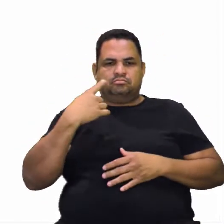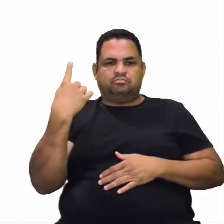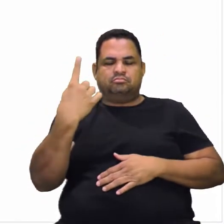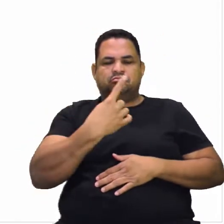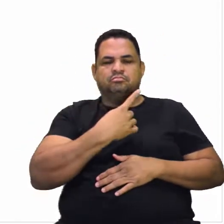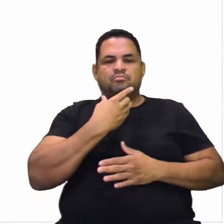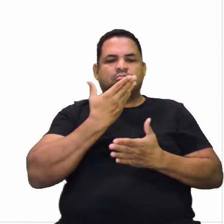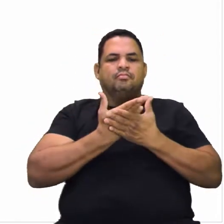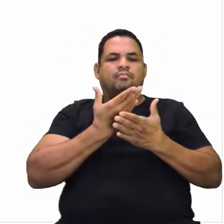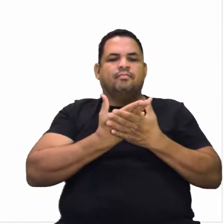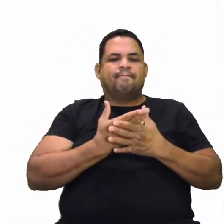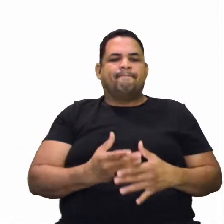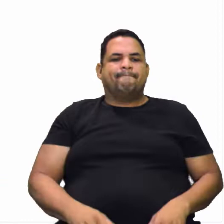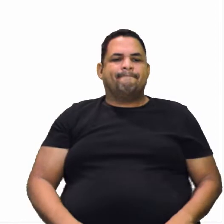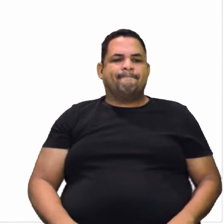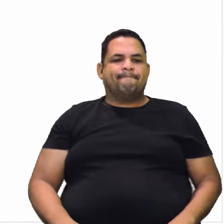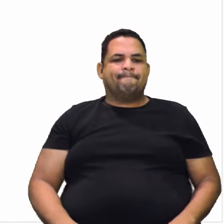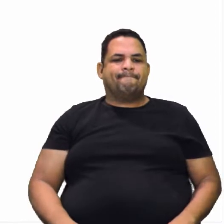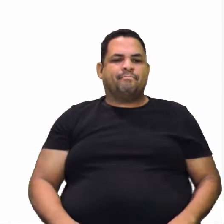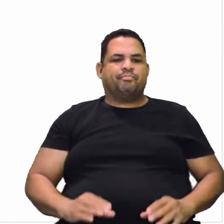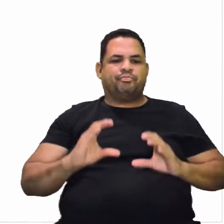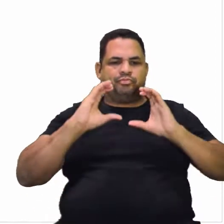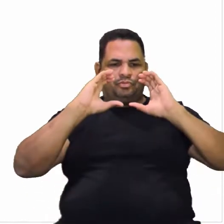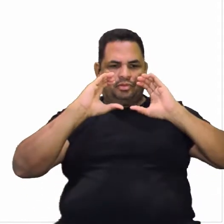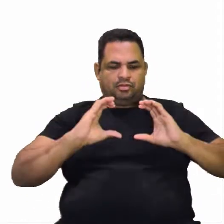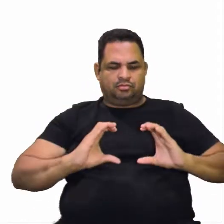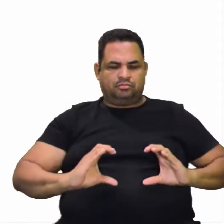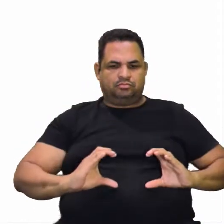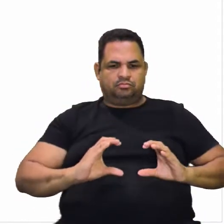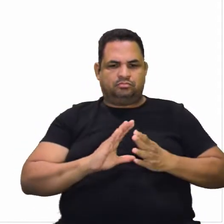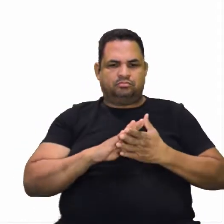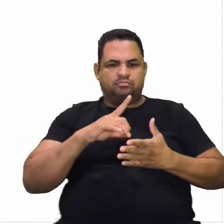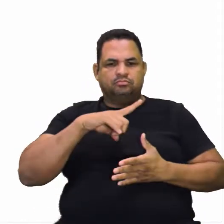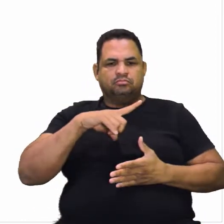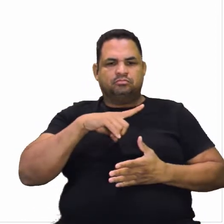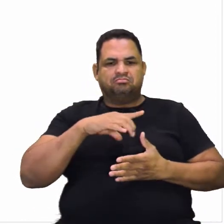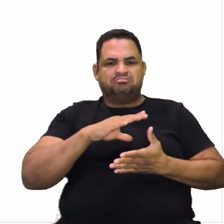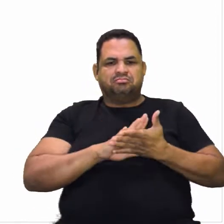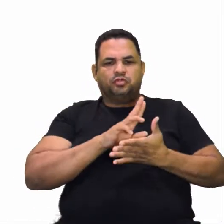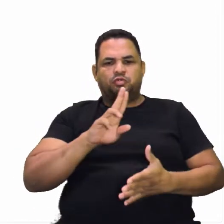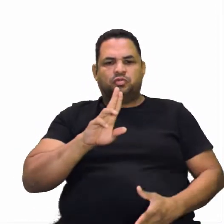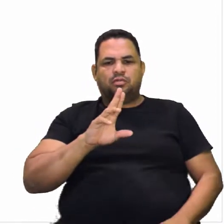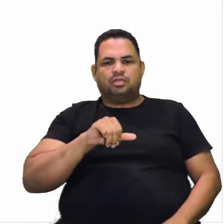estudarmos. Os cidadãos, que eram chamados também de